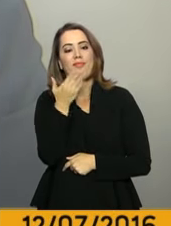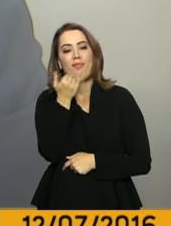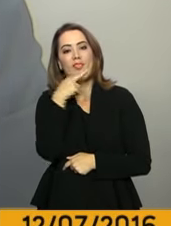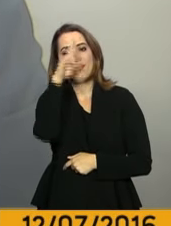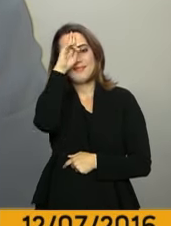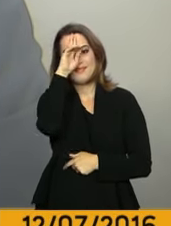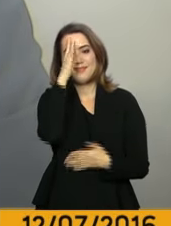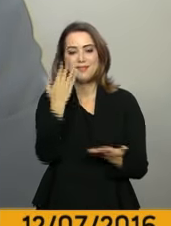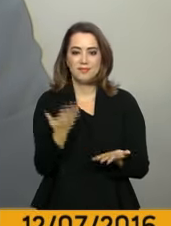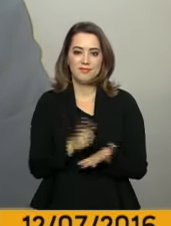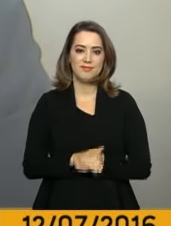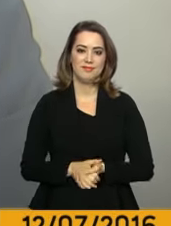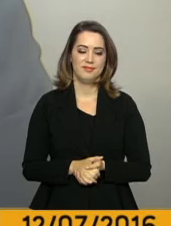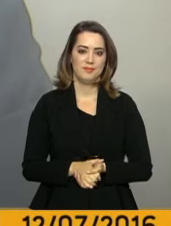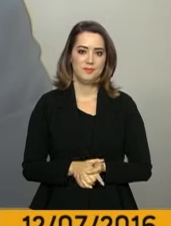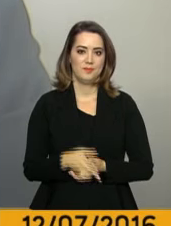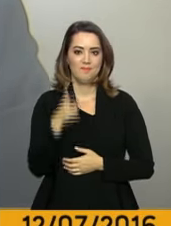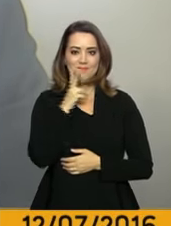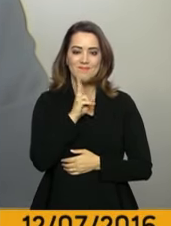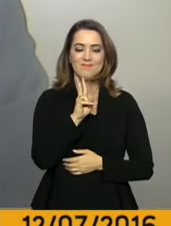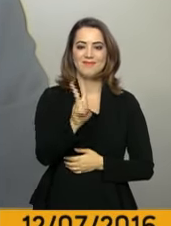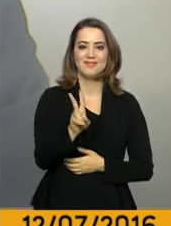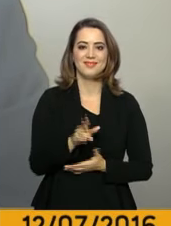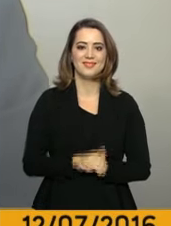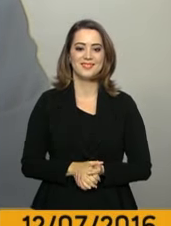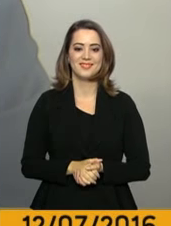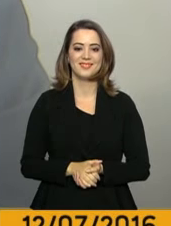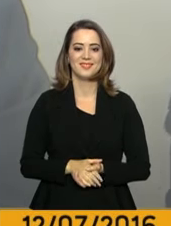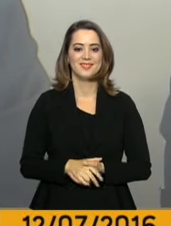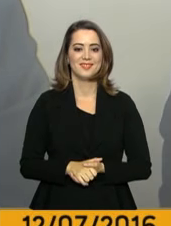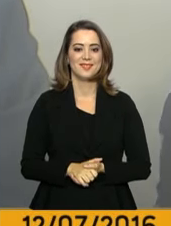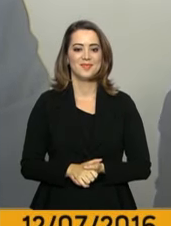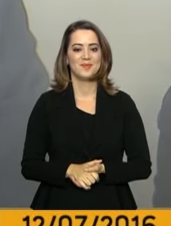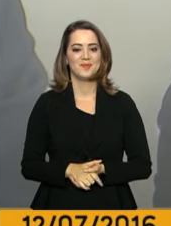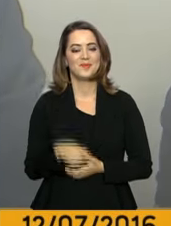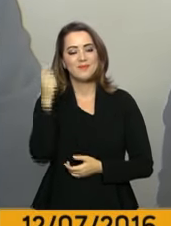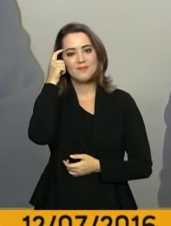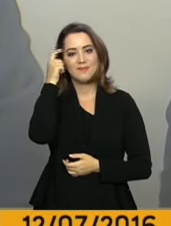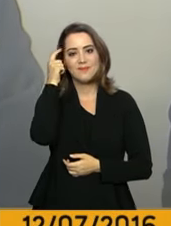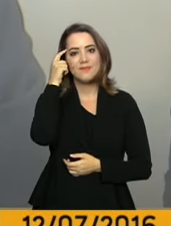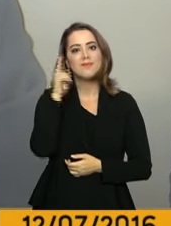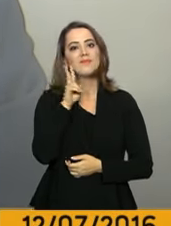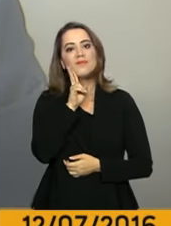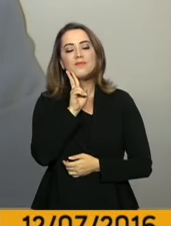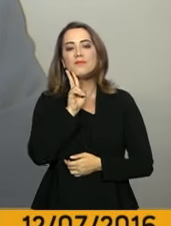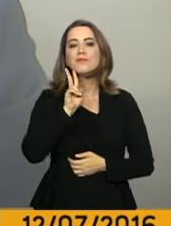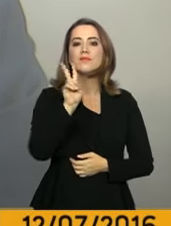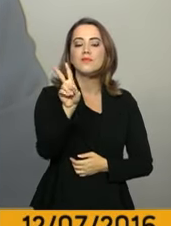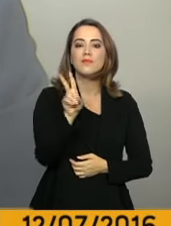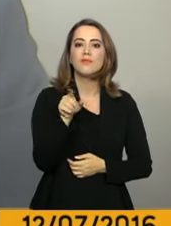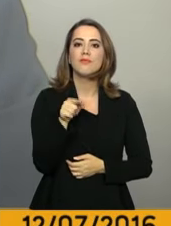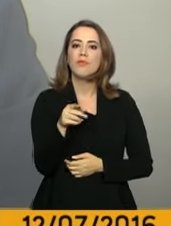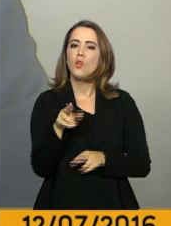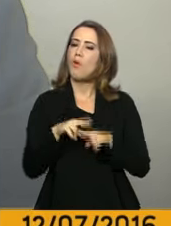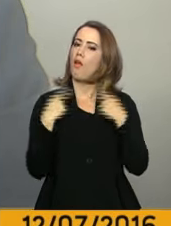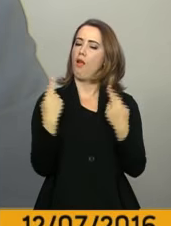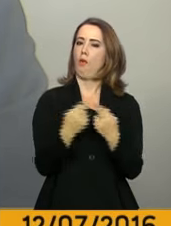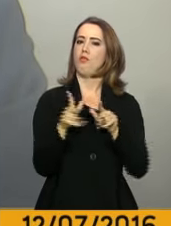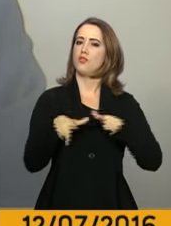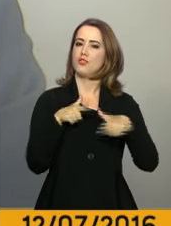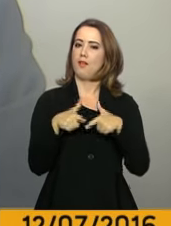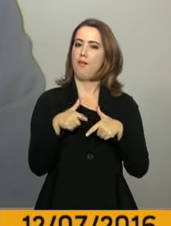pensei eu quando Verifiquei que era depois fal eu pensei vi que era uma questão uma reunião de trabalho